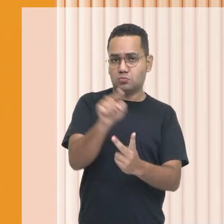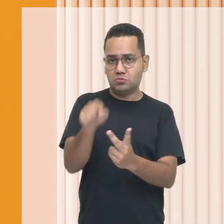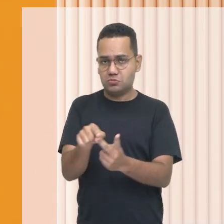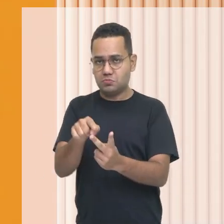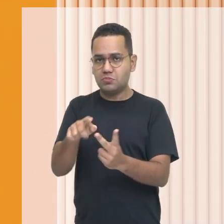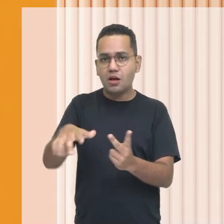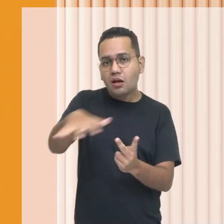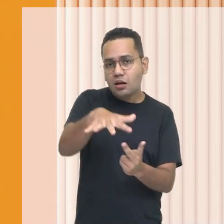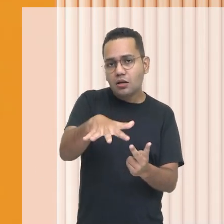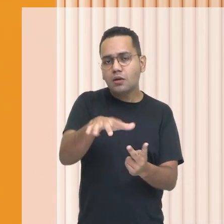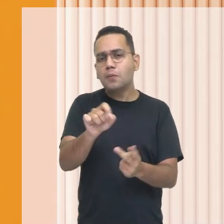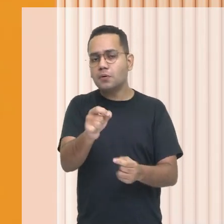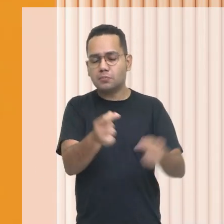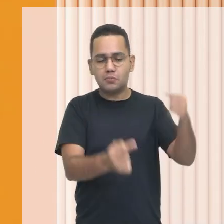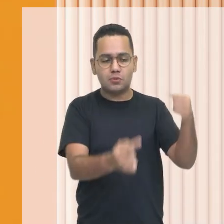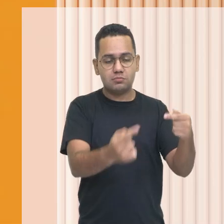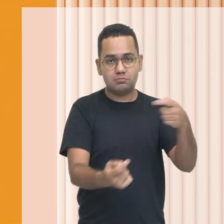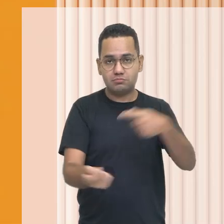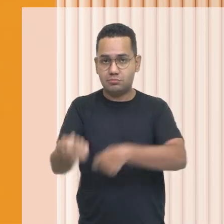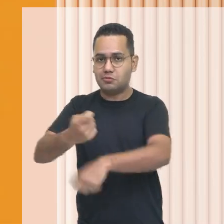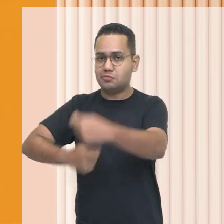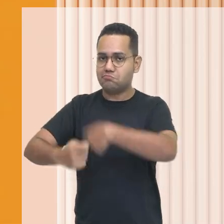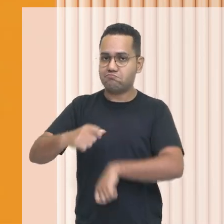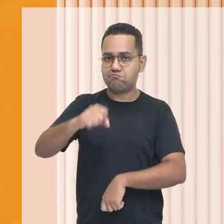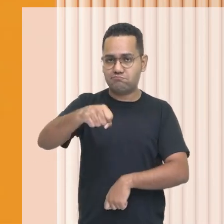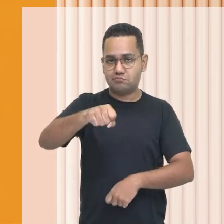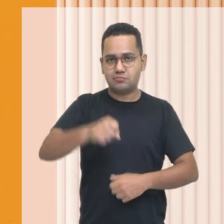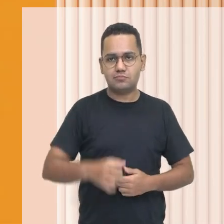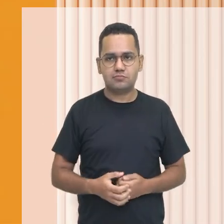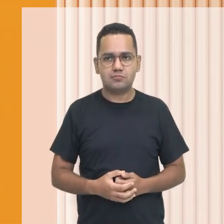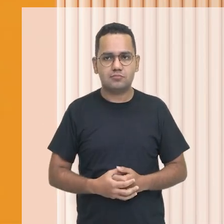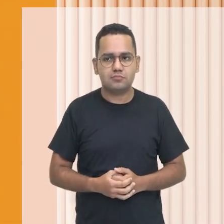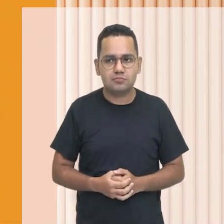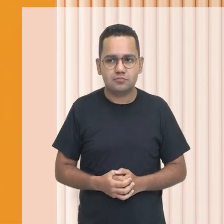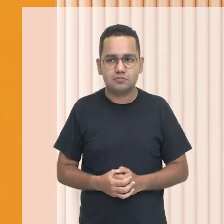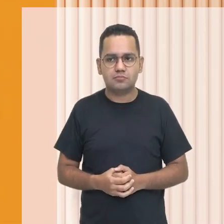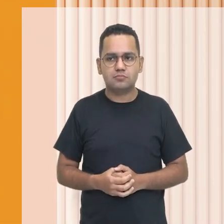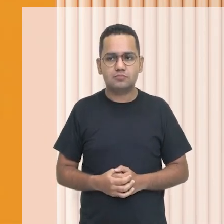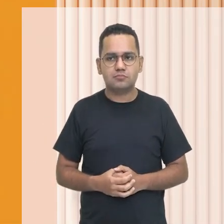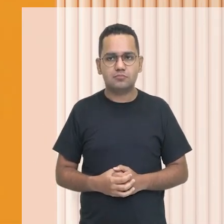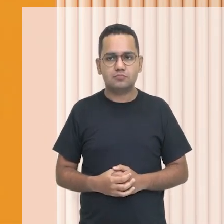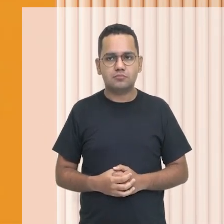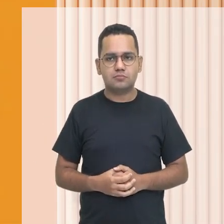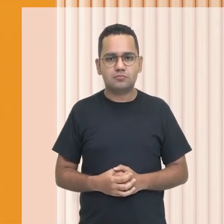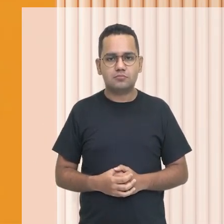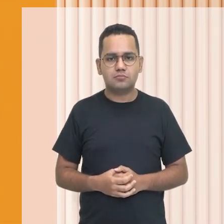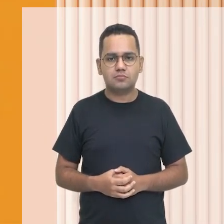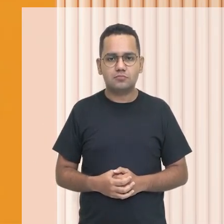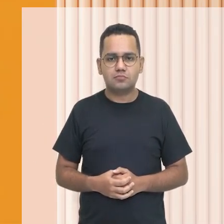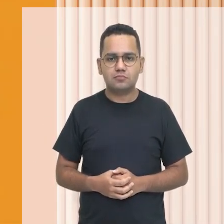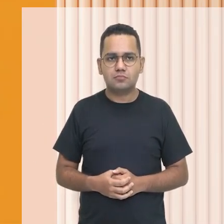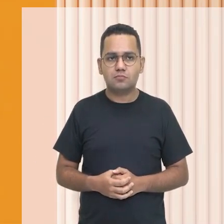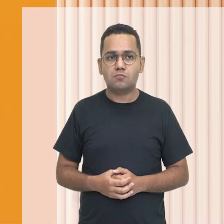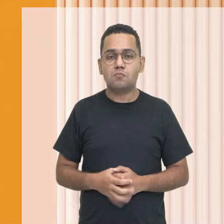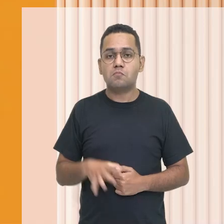no campo econômico. E aí você tem, né, um processo de organização social